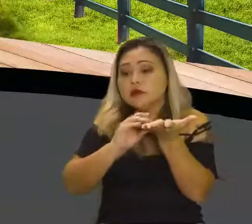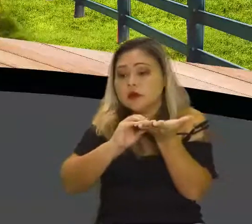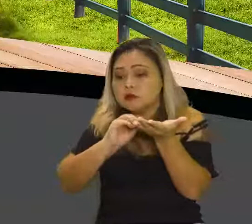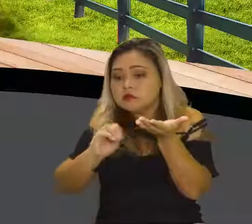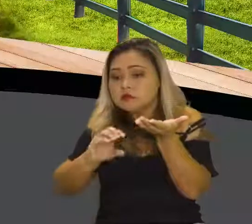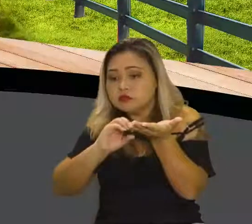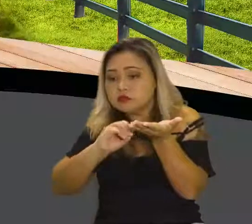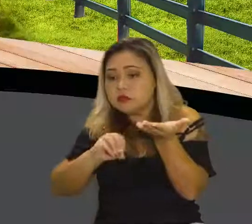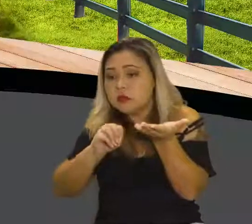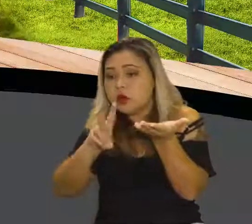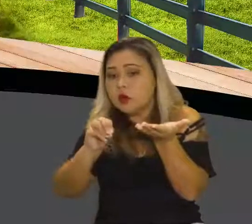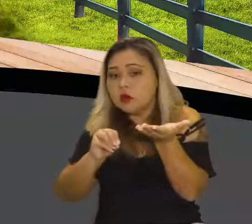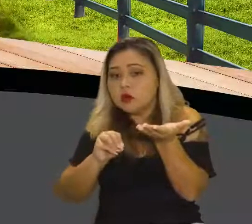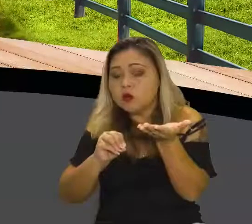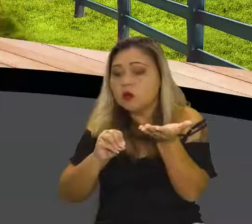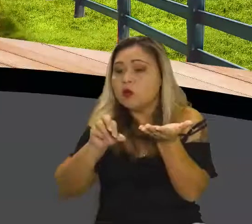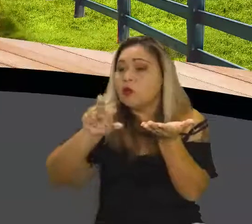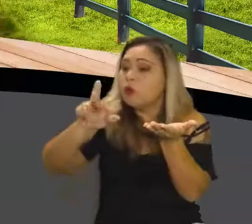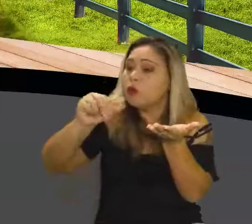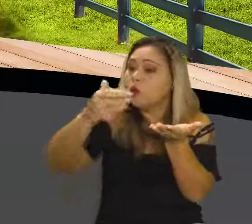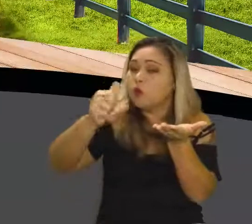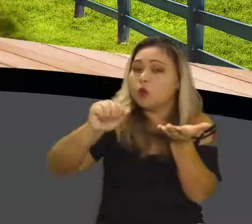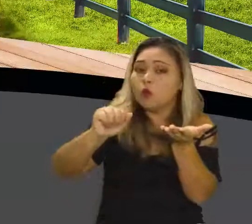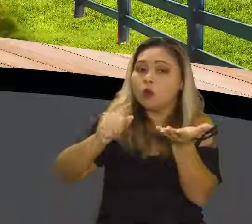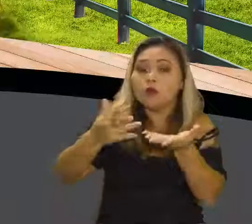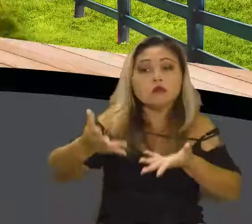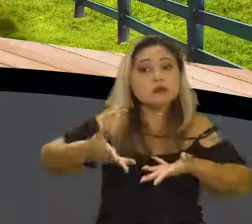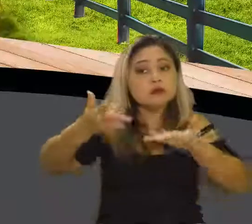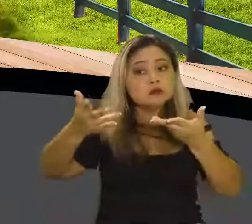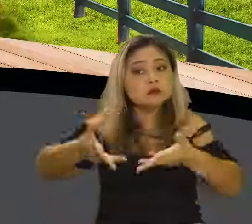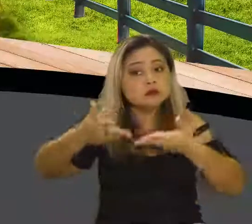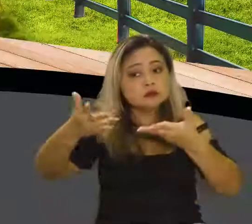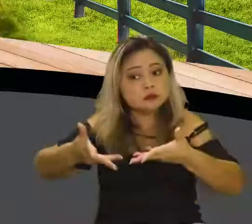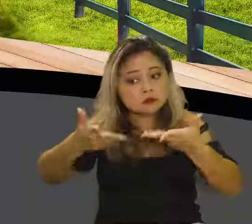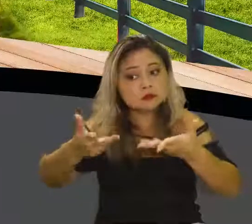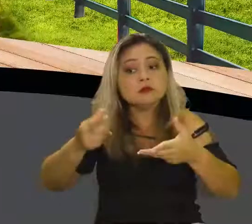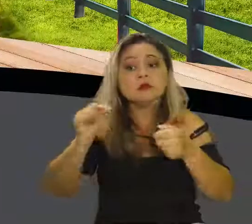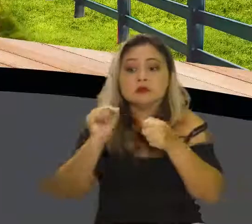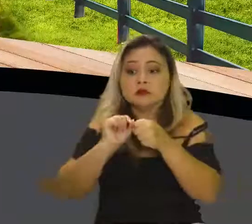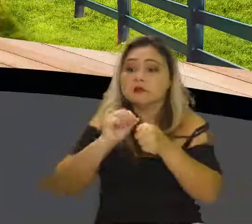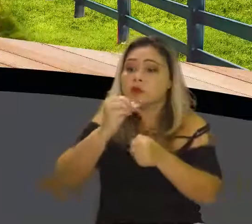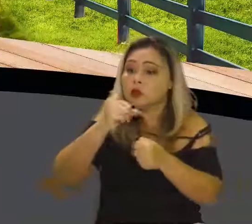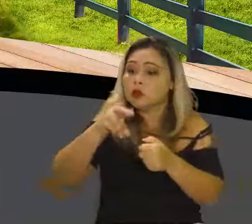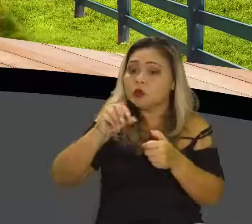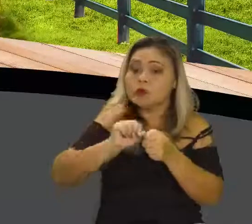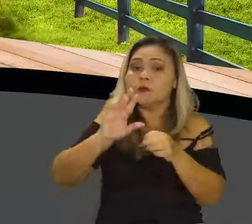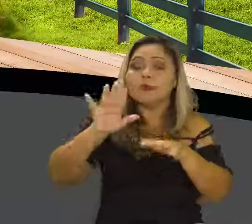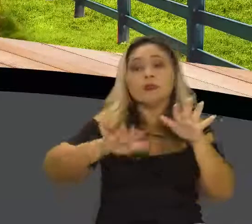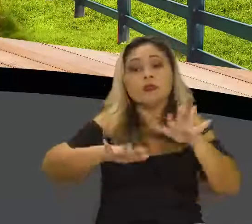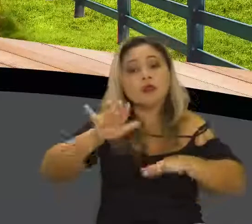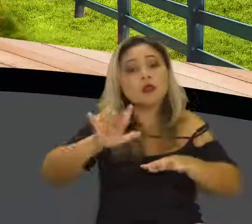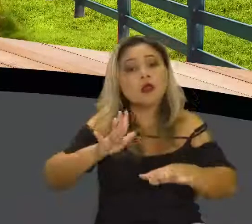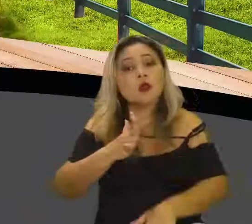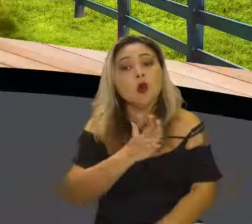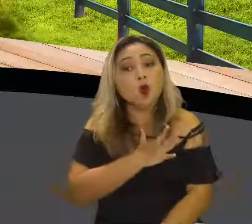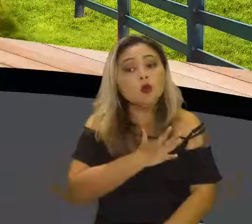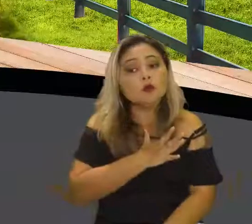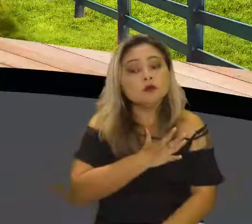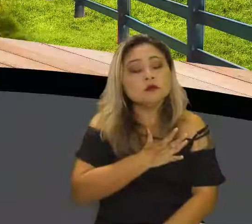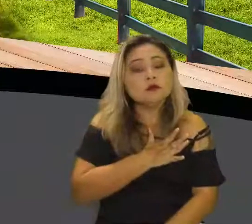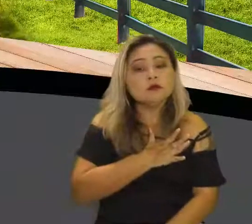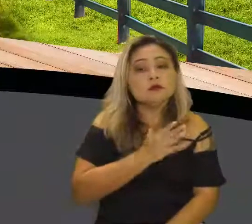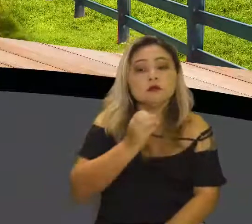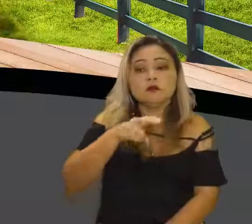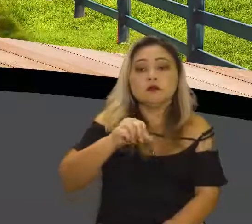postura, porque a ração estimula ela a produzir ovo. Mas tem gente que gosta